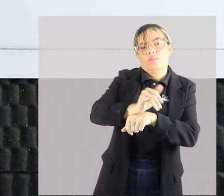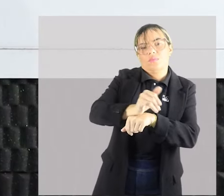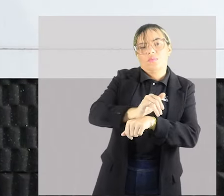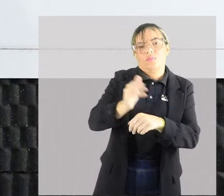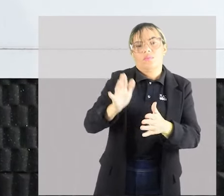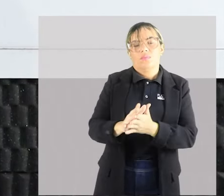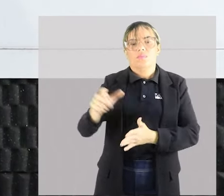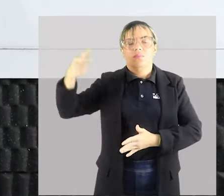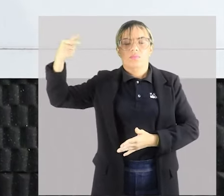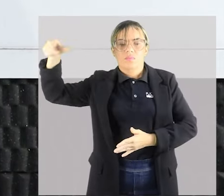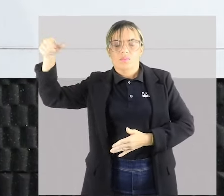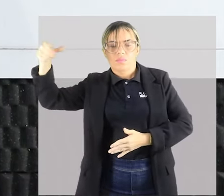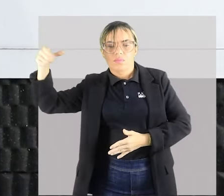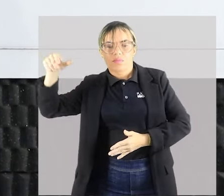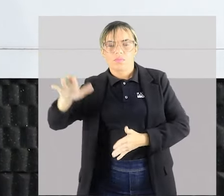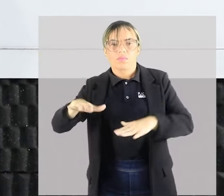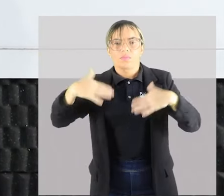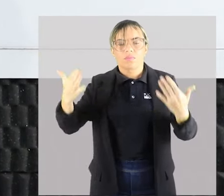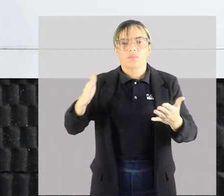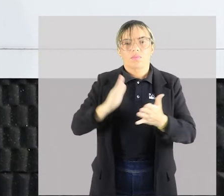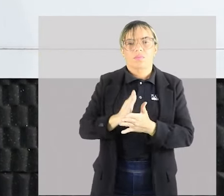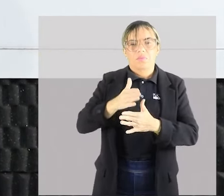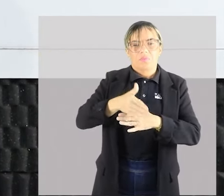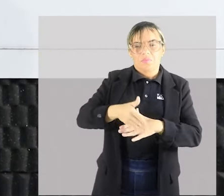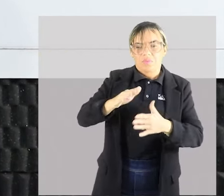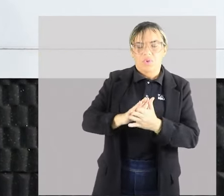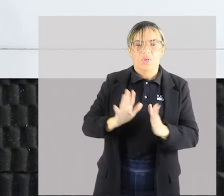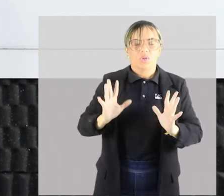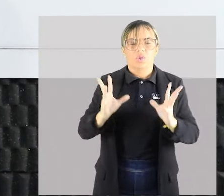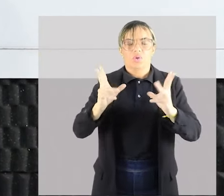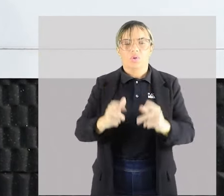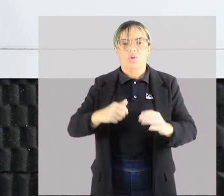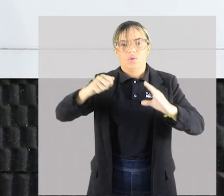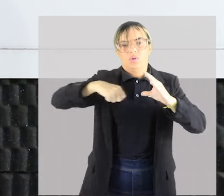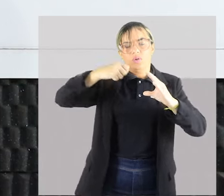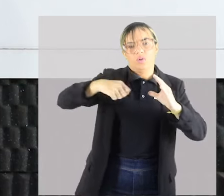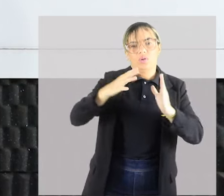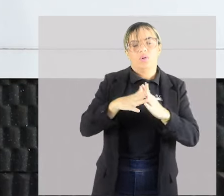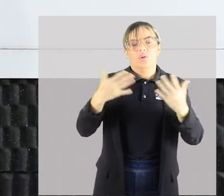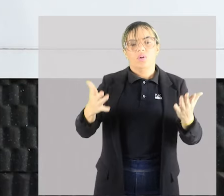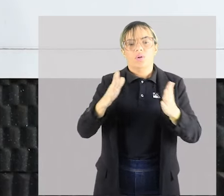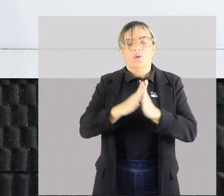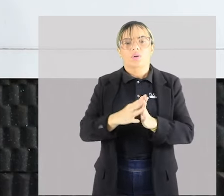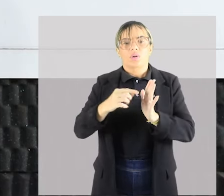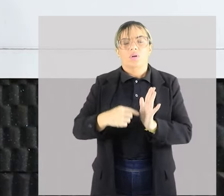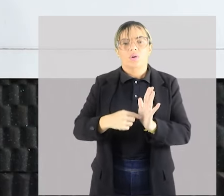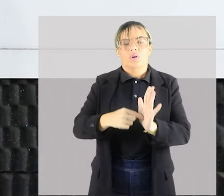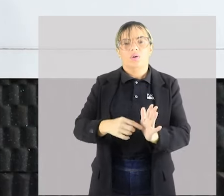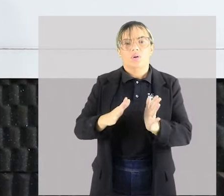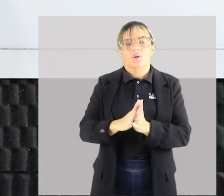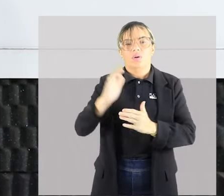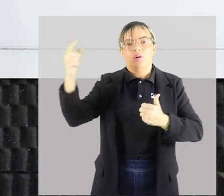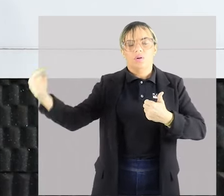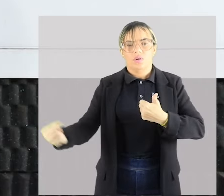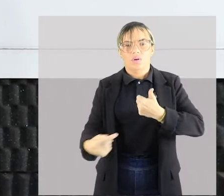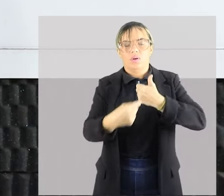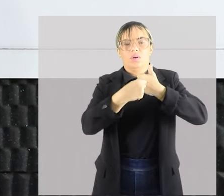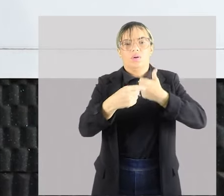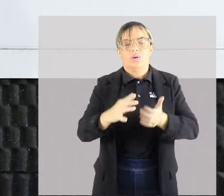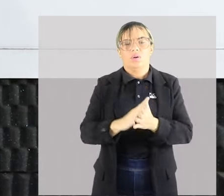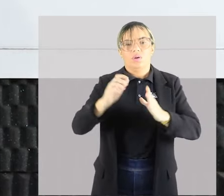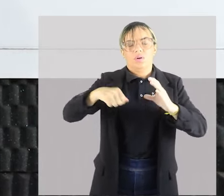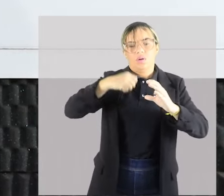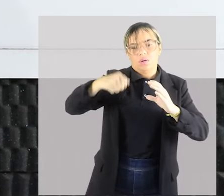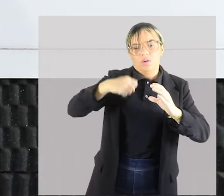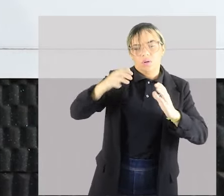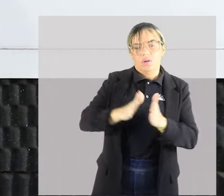você ativar o Sininho ficar por dentro de todos os vídeos que vão aparecer para você tá certo e também dá um like aí nos nossos vídeos